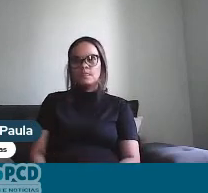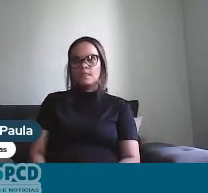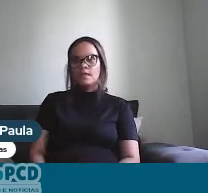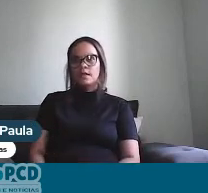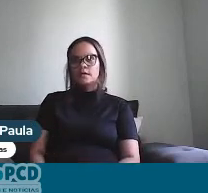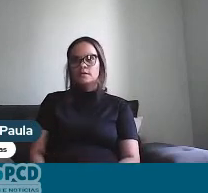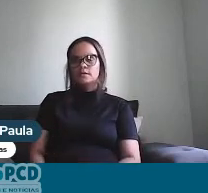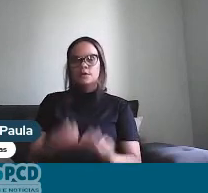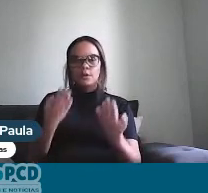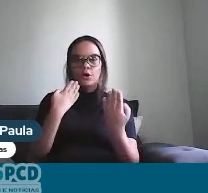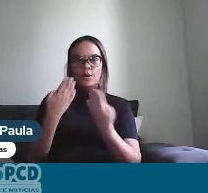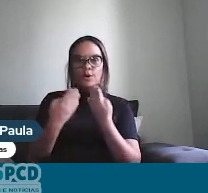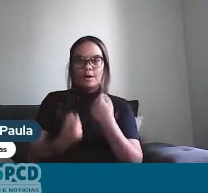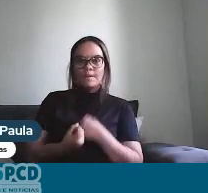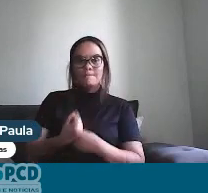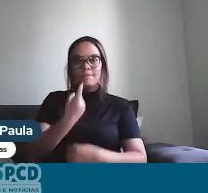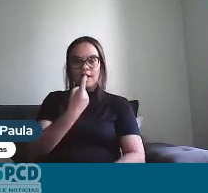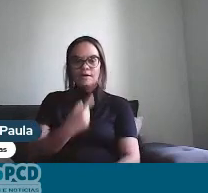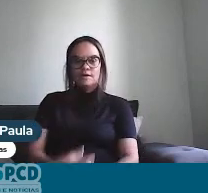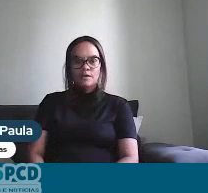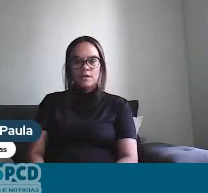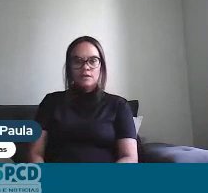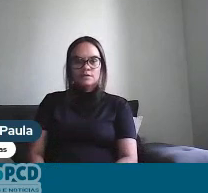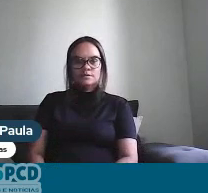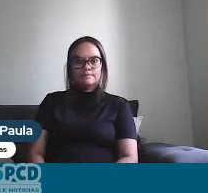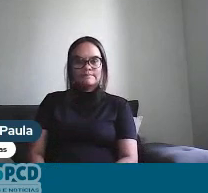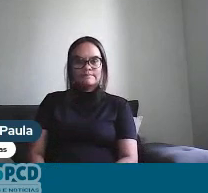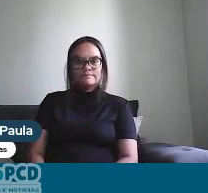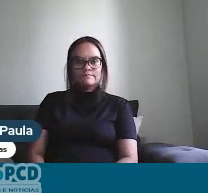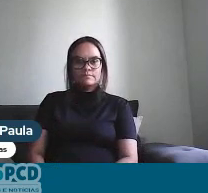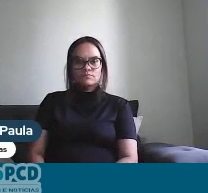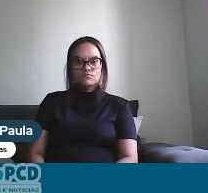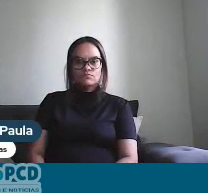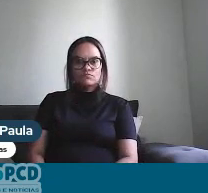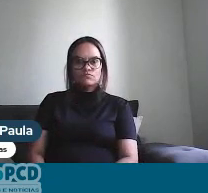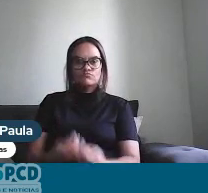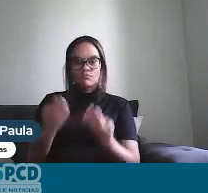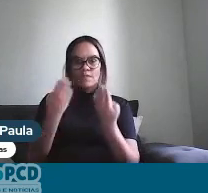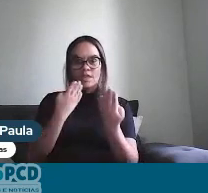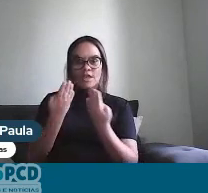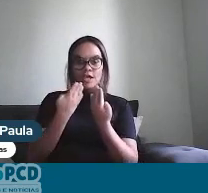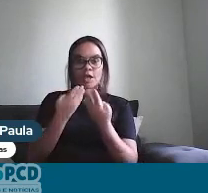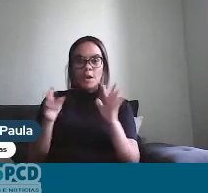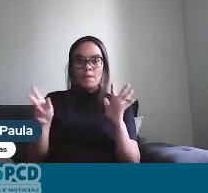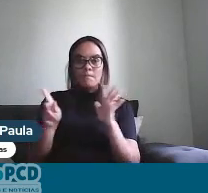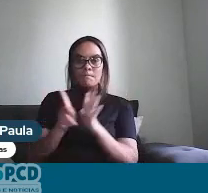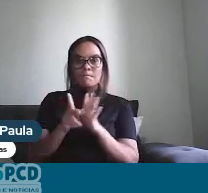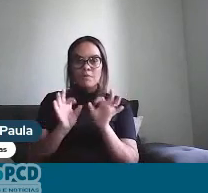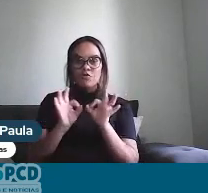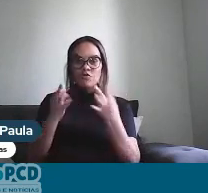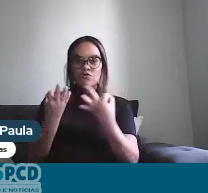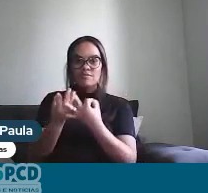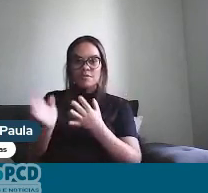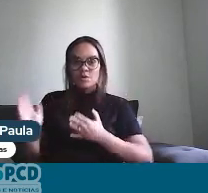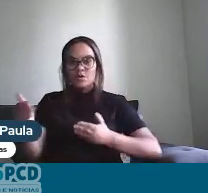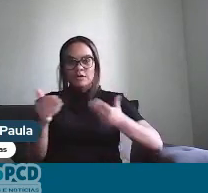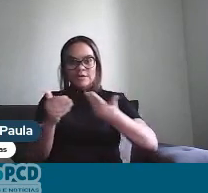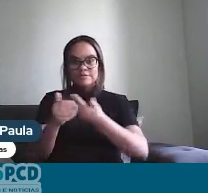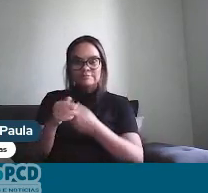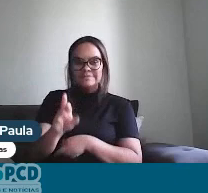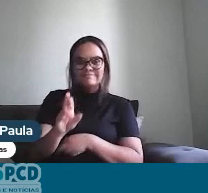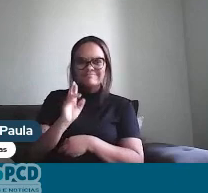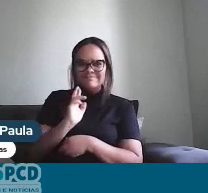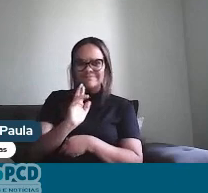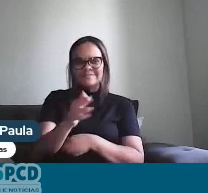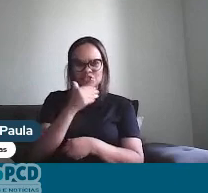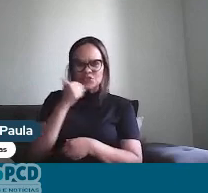a psicoterapia individual. E depois a gente tem a terapia familiar. Essa é uma das que eu vejo mais resultado,